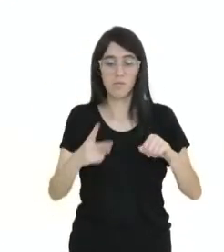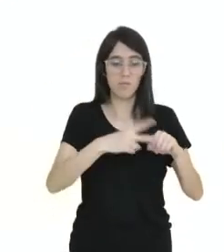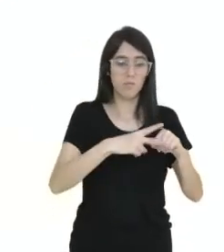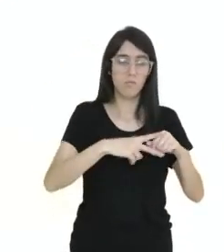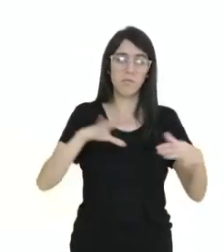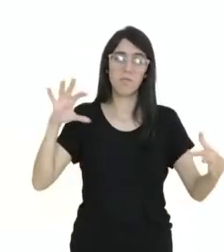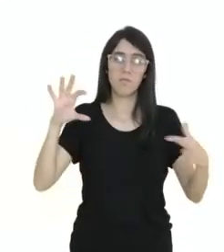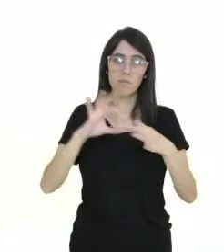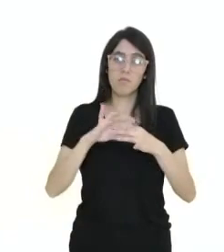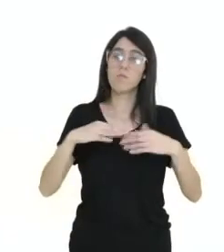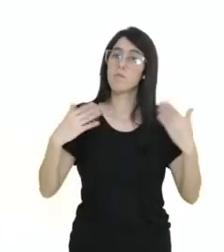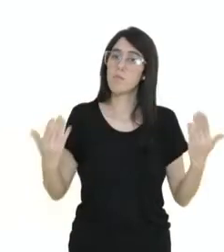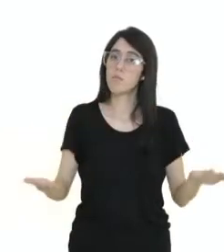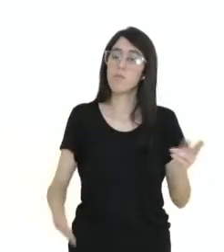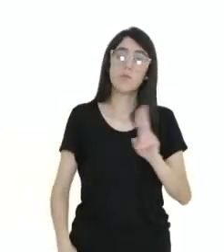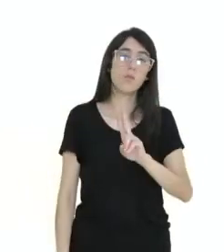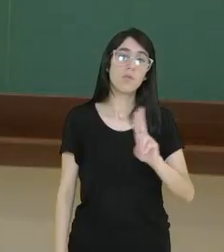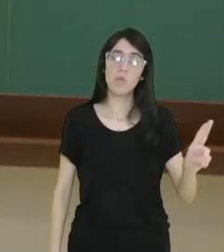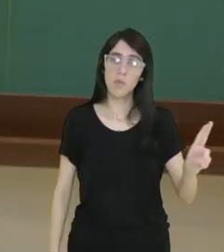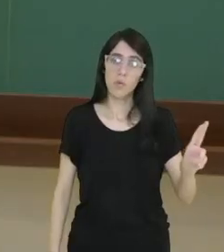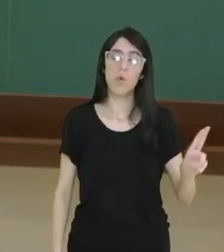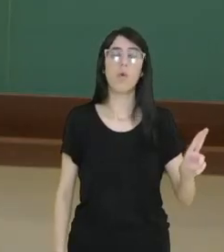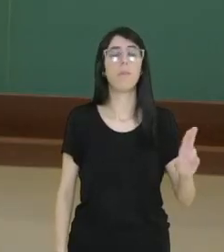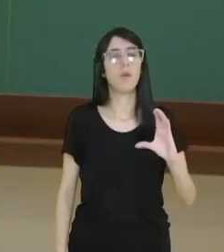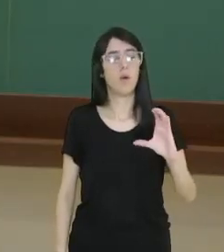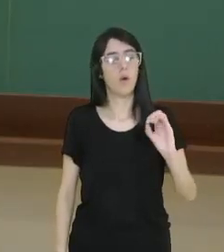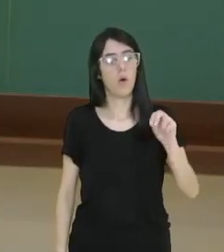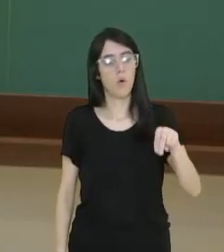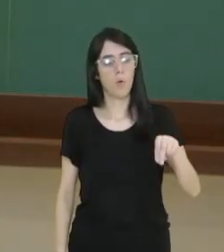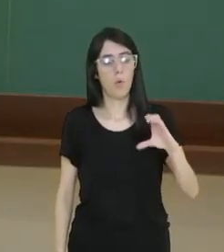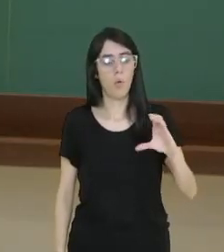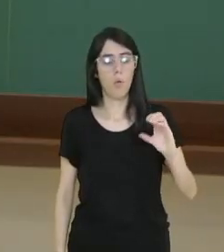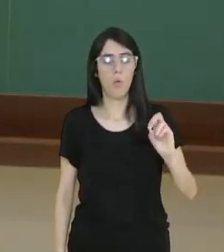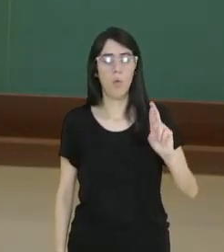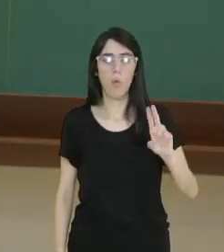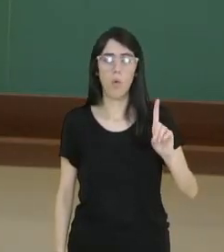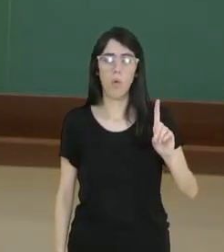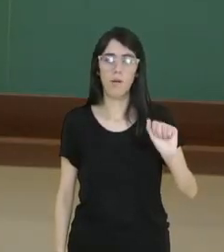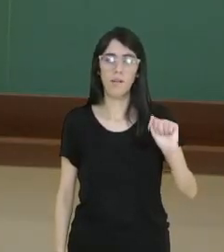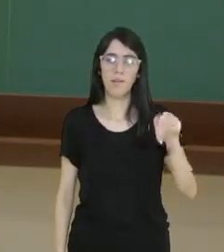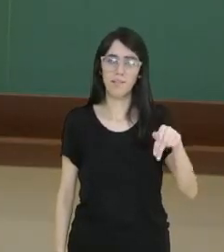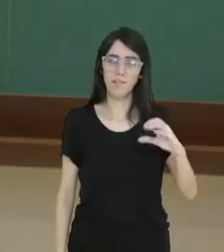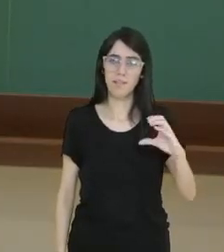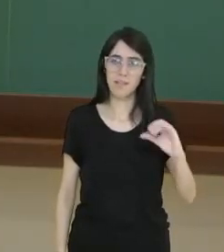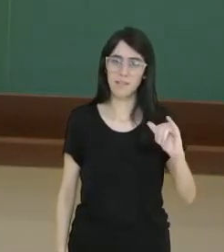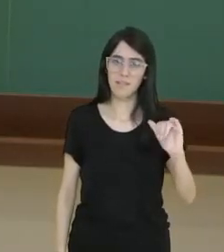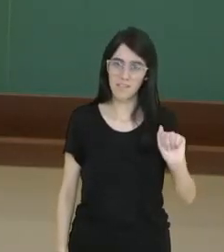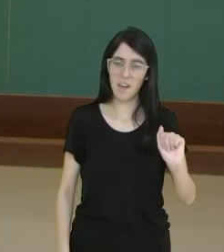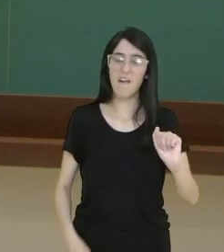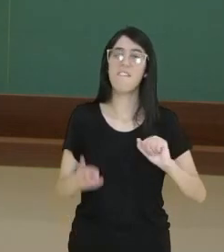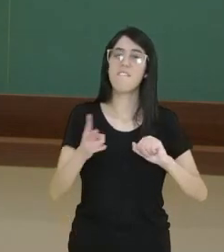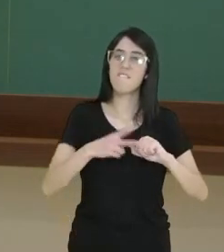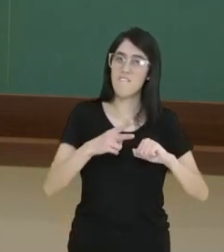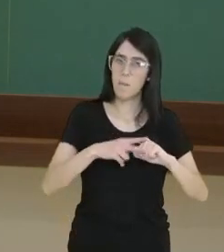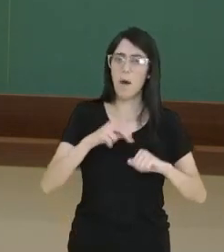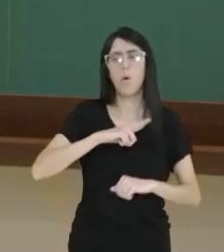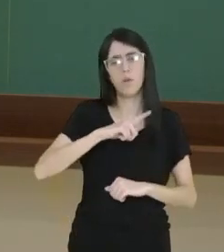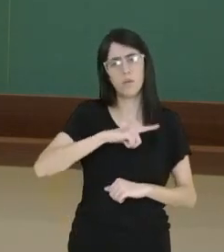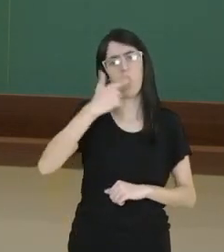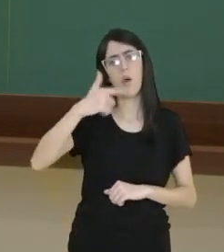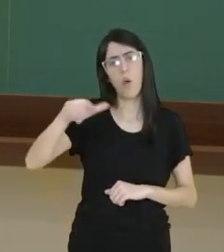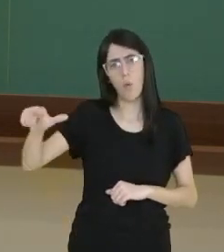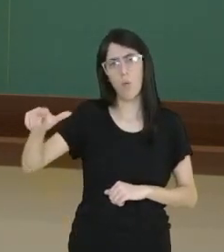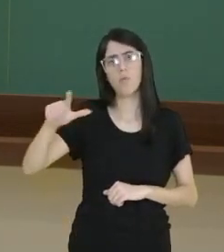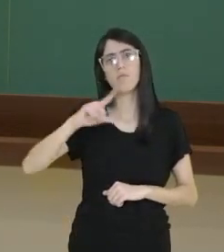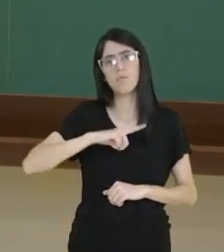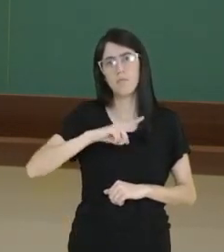este nome, então, de concordância verbal, tá? Existem outras formas de concordância, né? Tem concordância